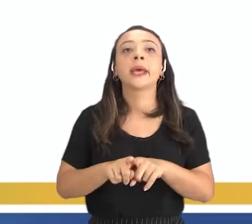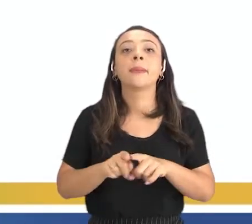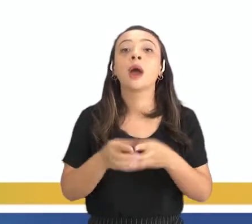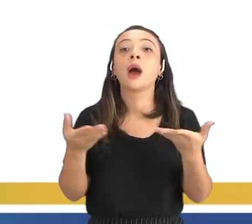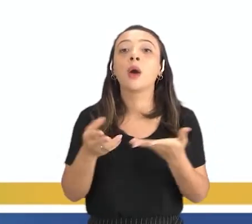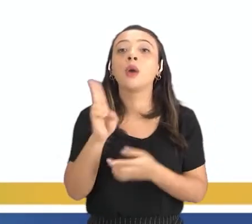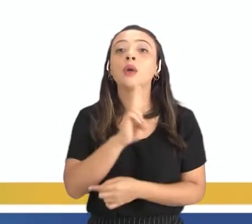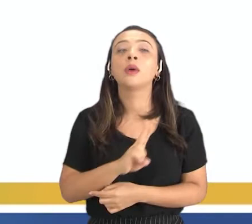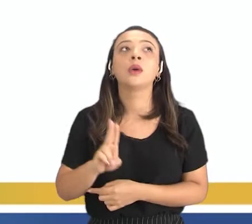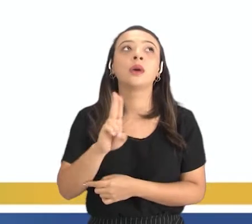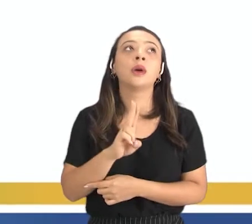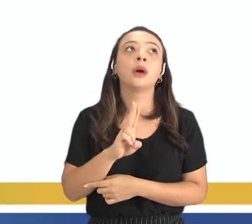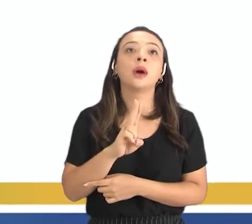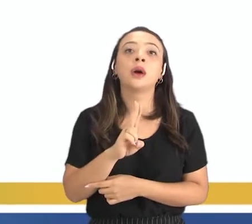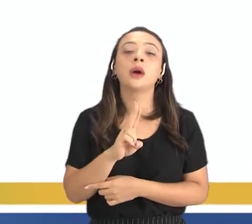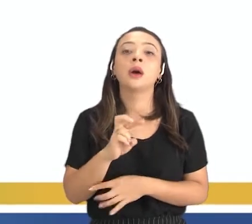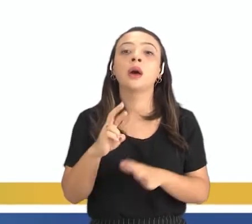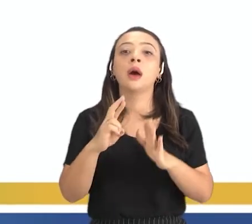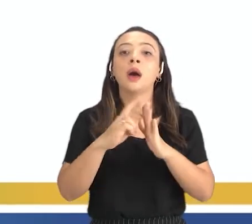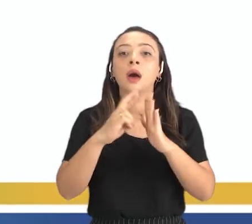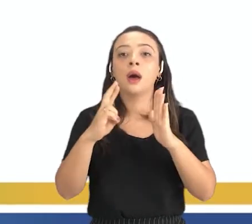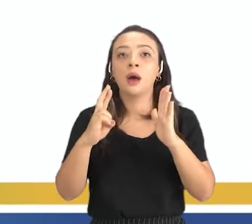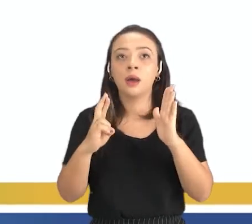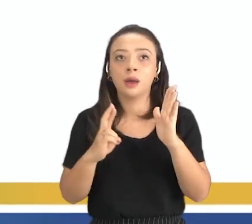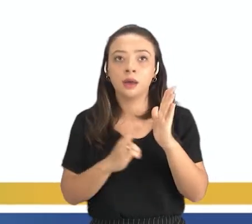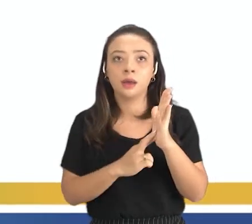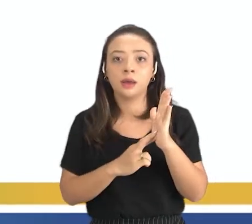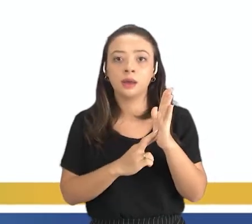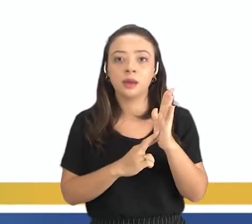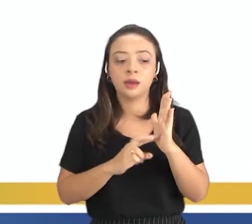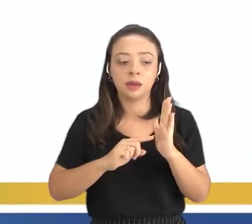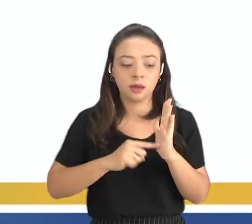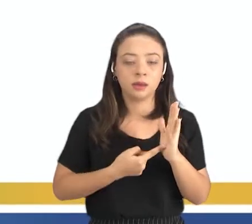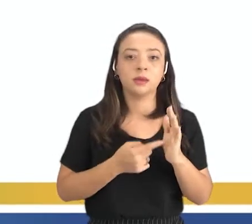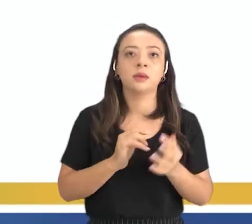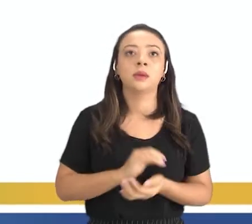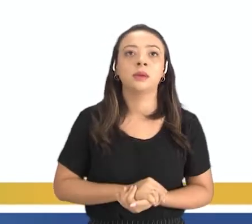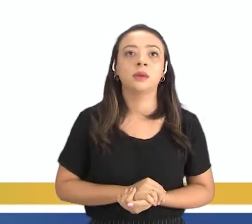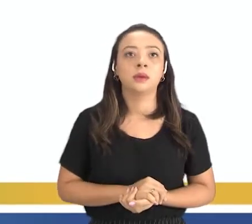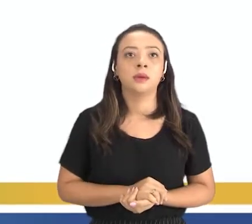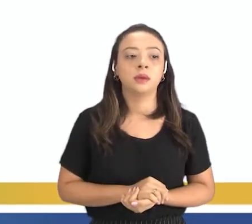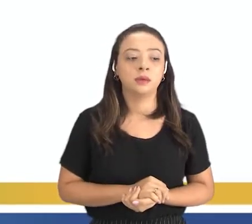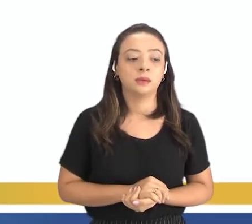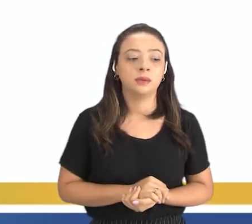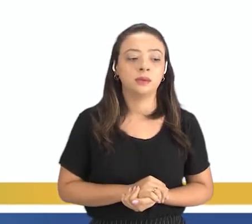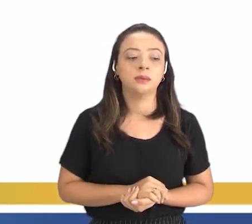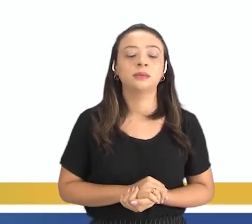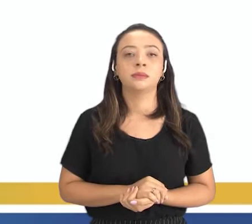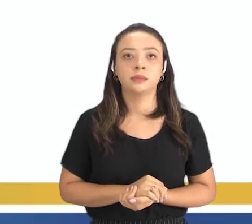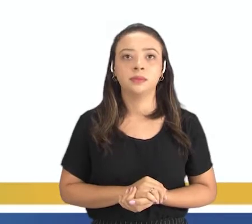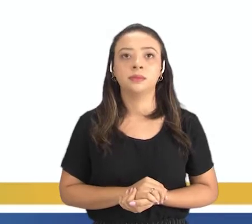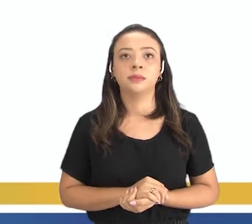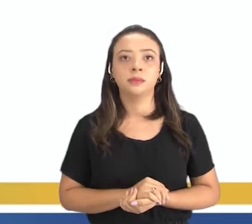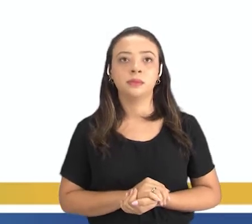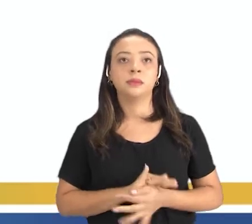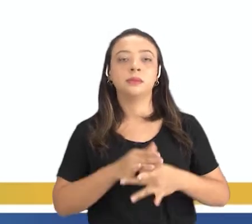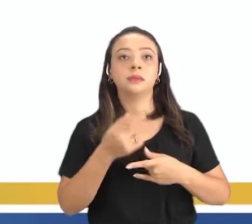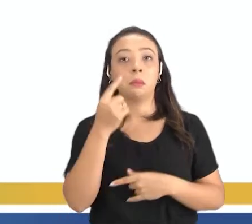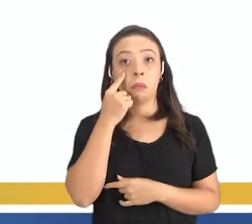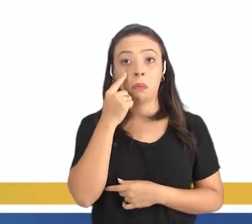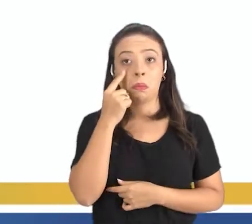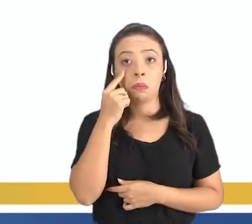princípio multiplicativo e também pela ideia aí da árvore de possibilidades, que é o que a gente vai ver agora. Então, vamos observar os esquemas a